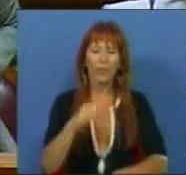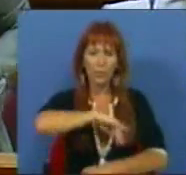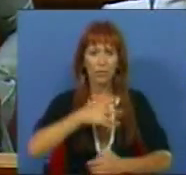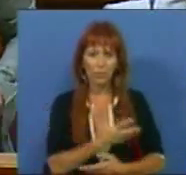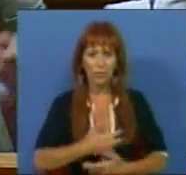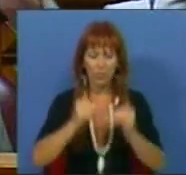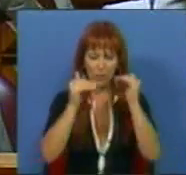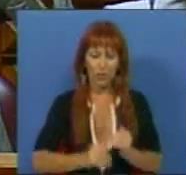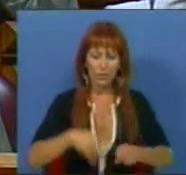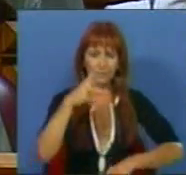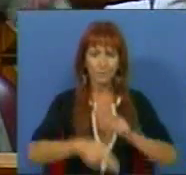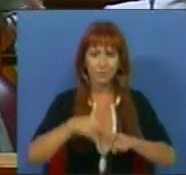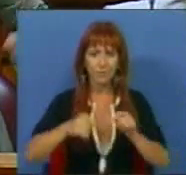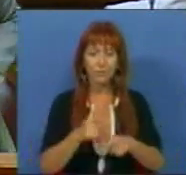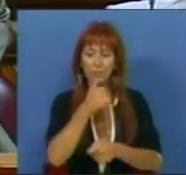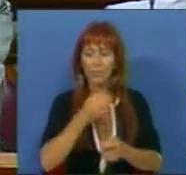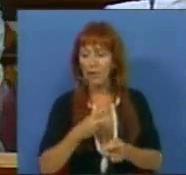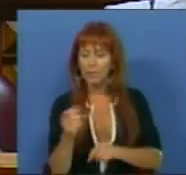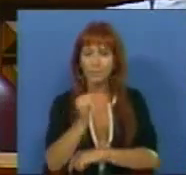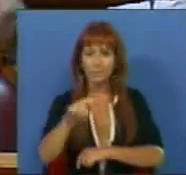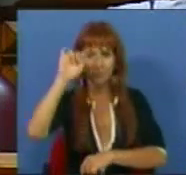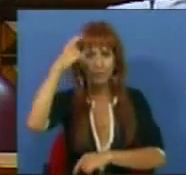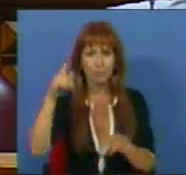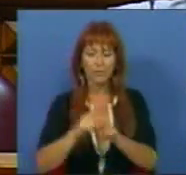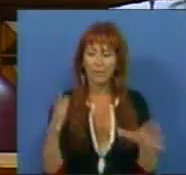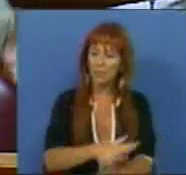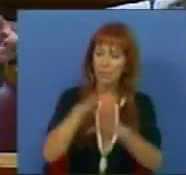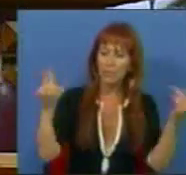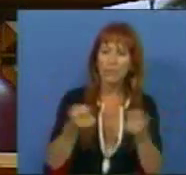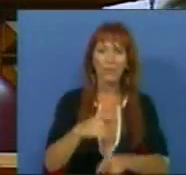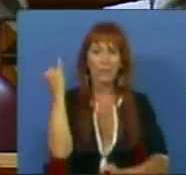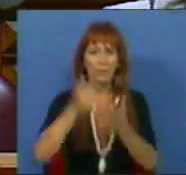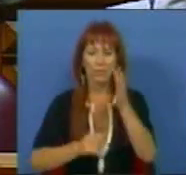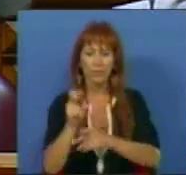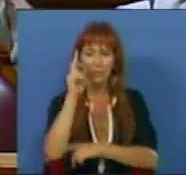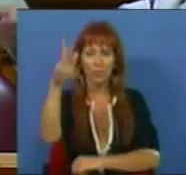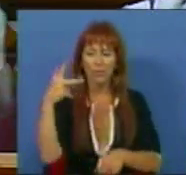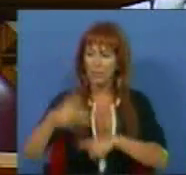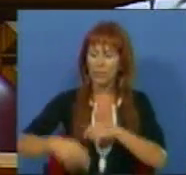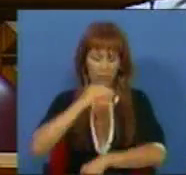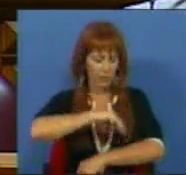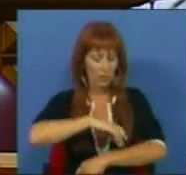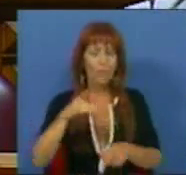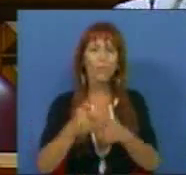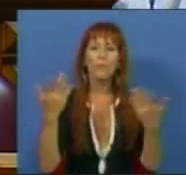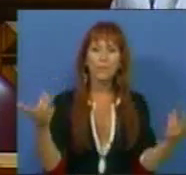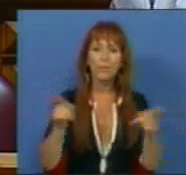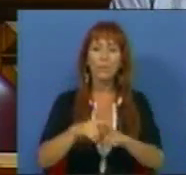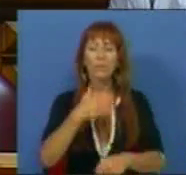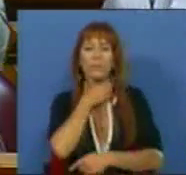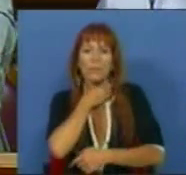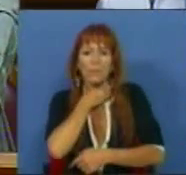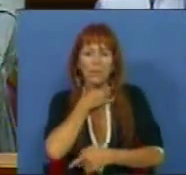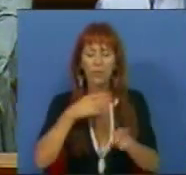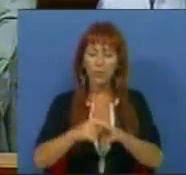de desemprego, cortaram nas medidas anticrise, aumentaram os impostos, cortaram os salários e